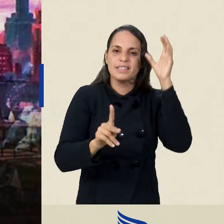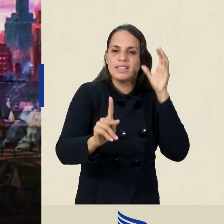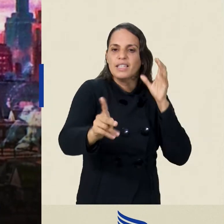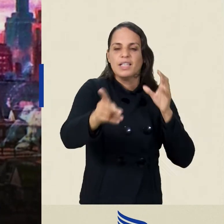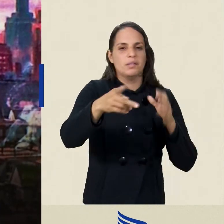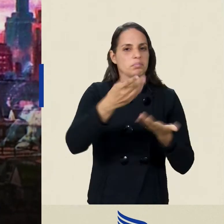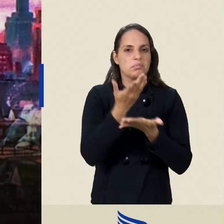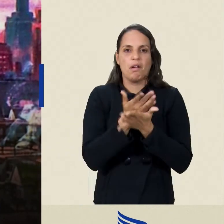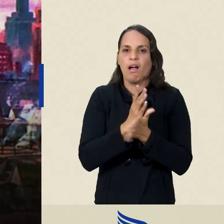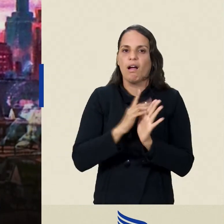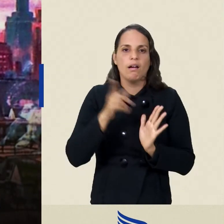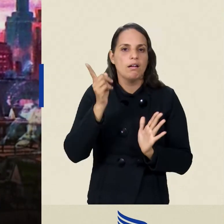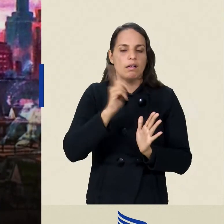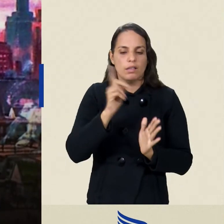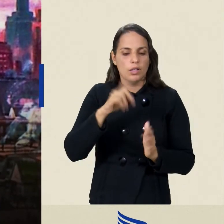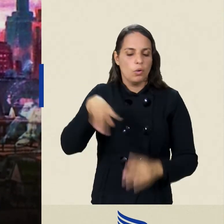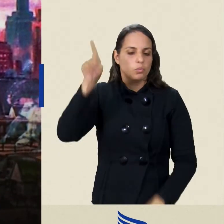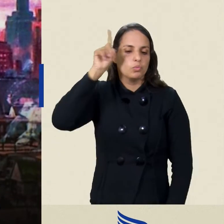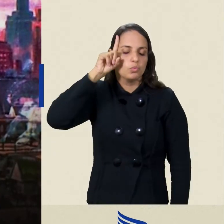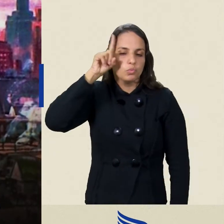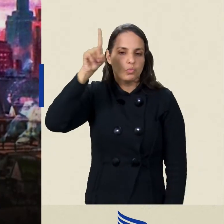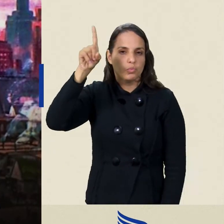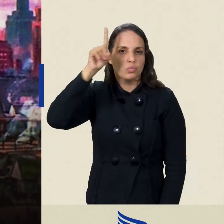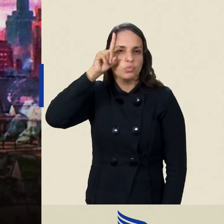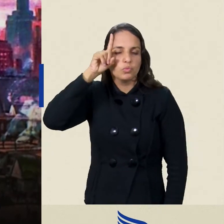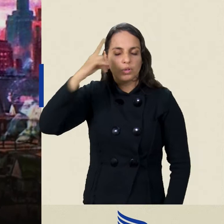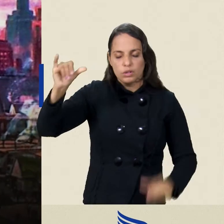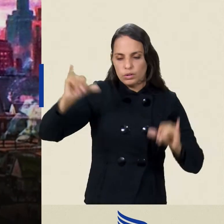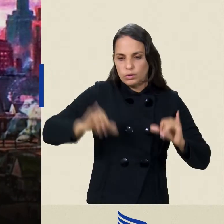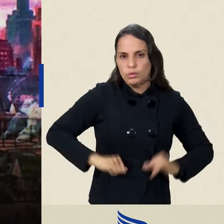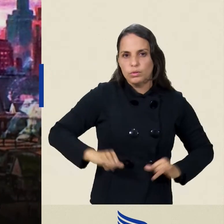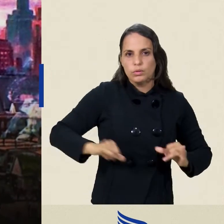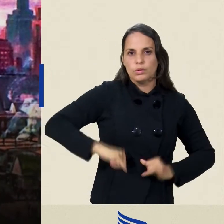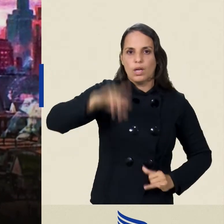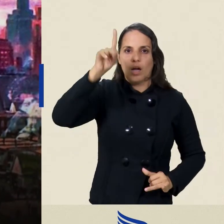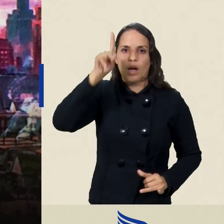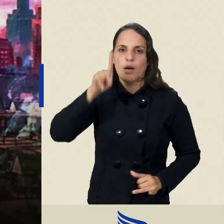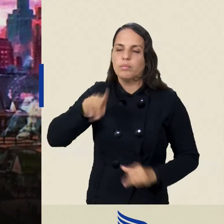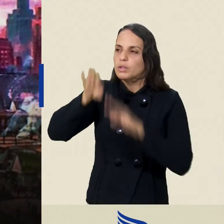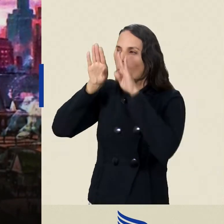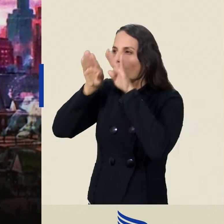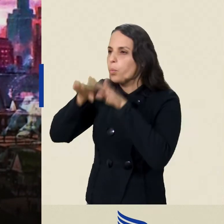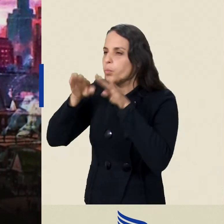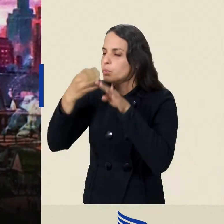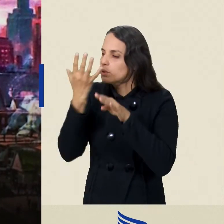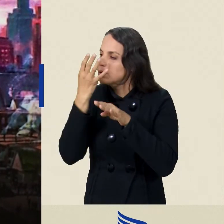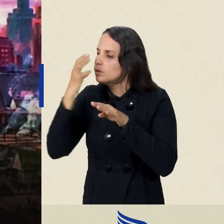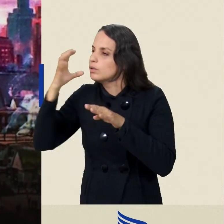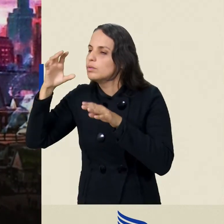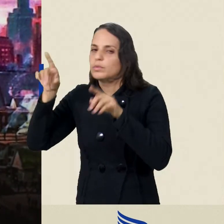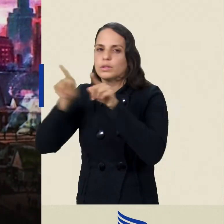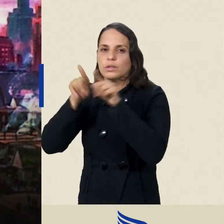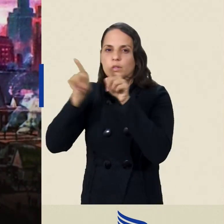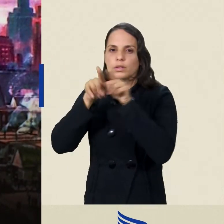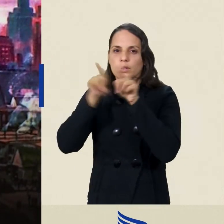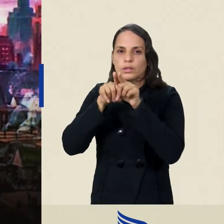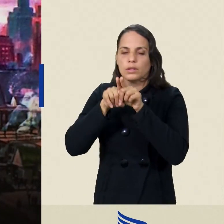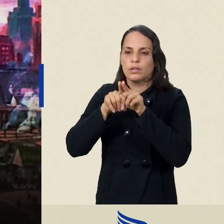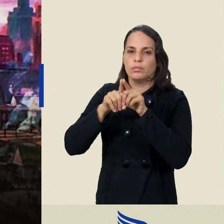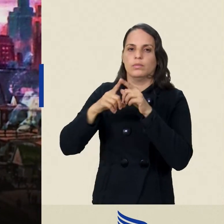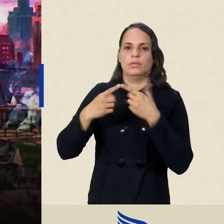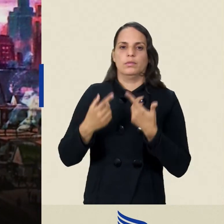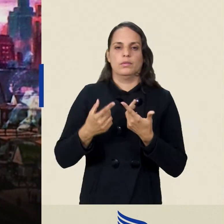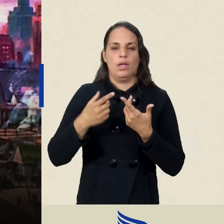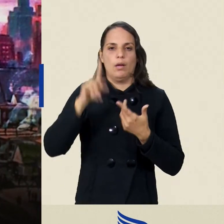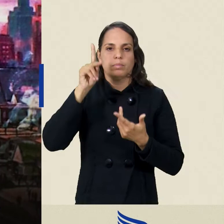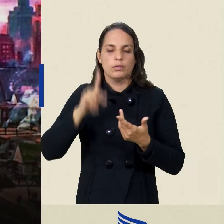nem de dia, nem de noite, os que adoram a besta e a sua imagem, e aquele que receber o sinal do seu nome.